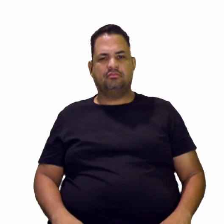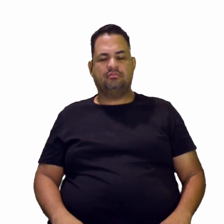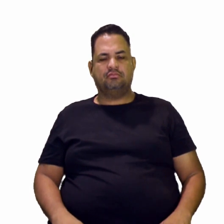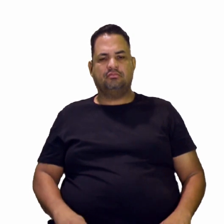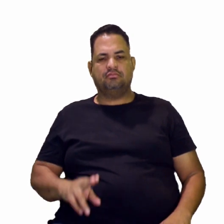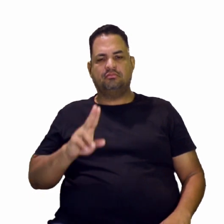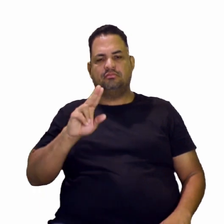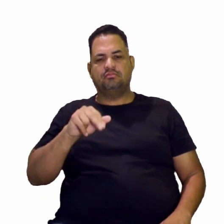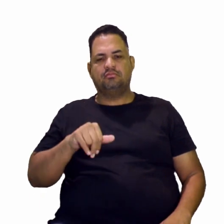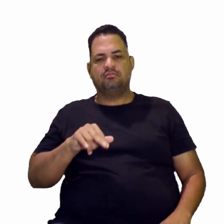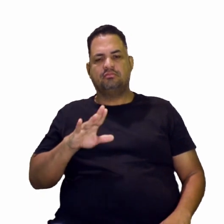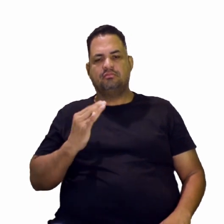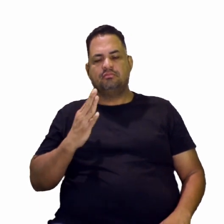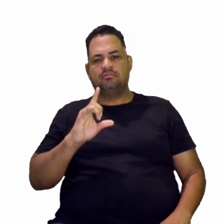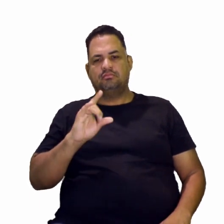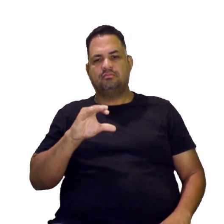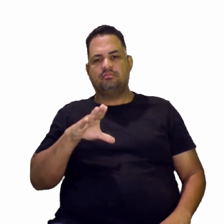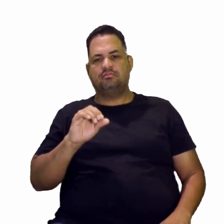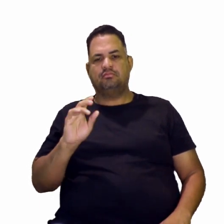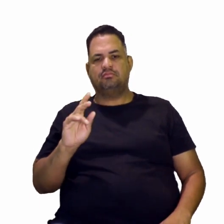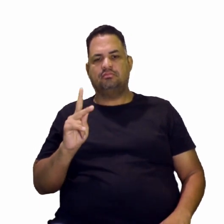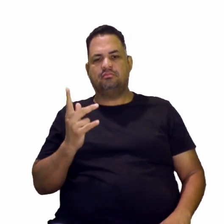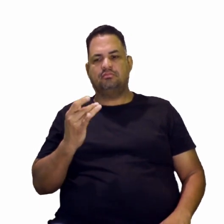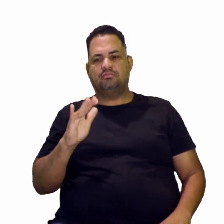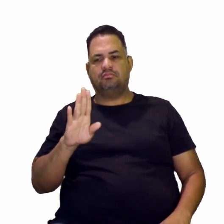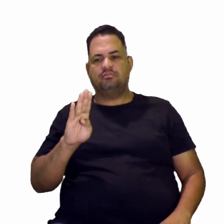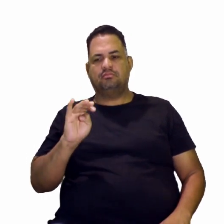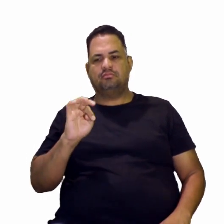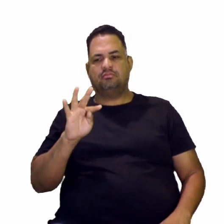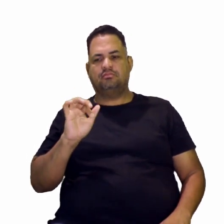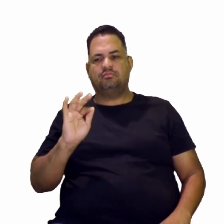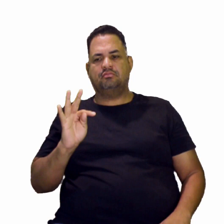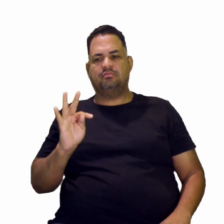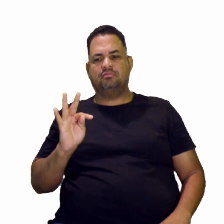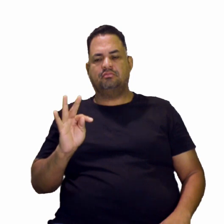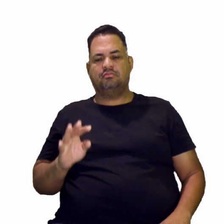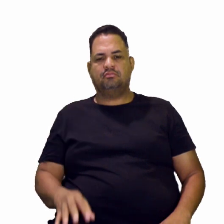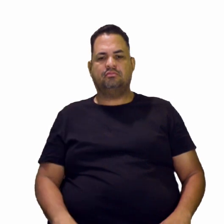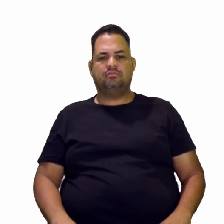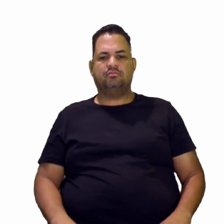Nicho e hábitat.